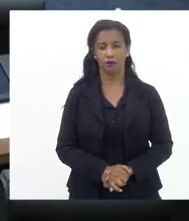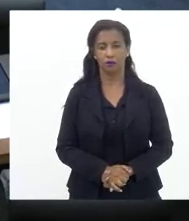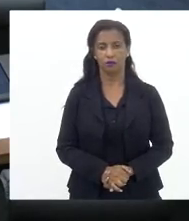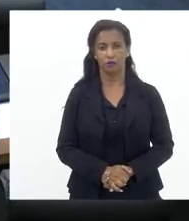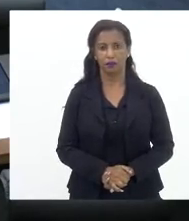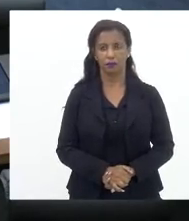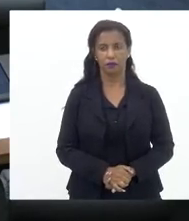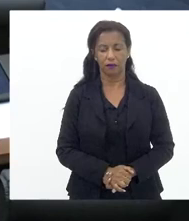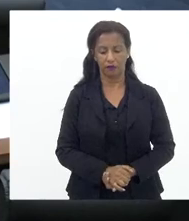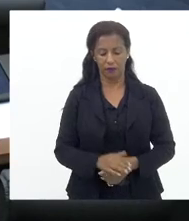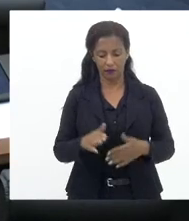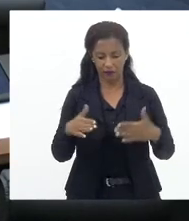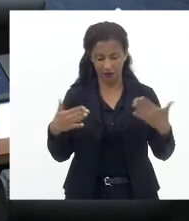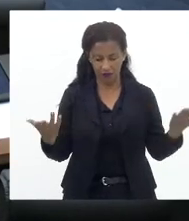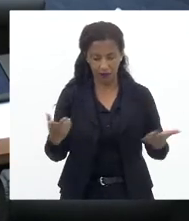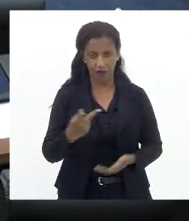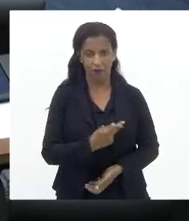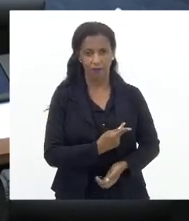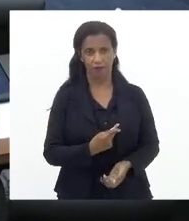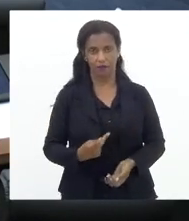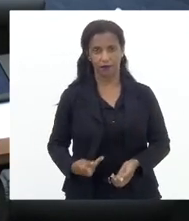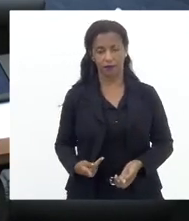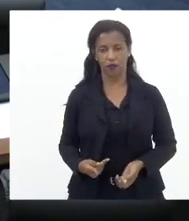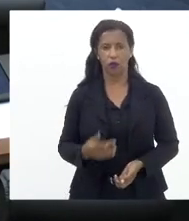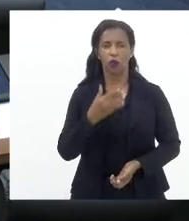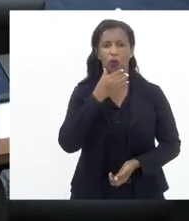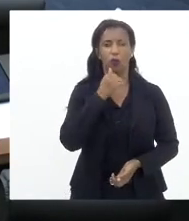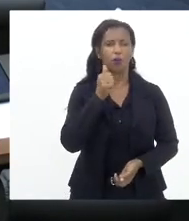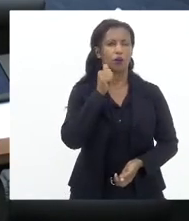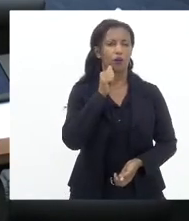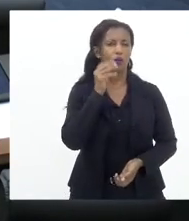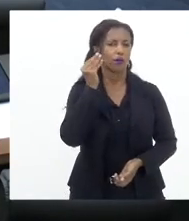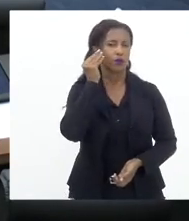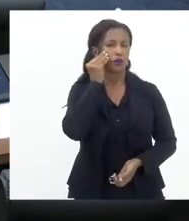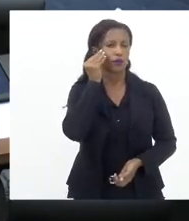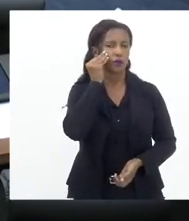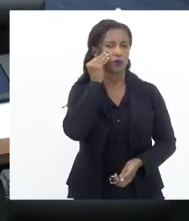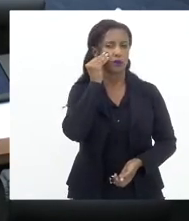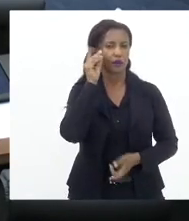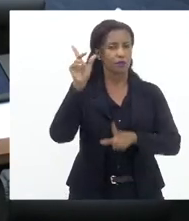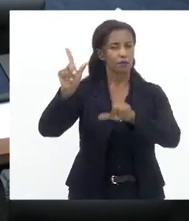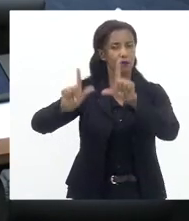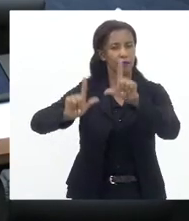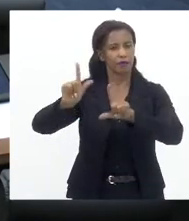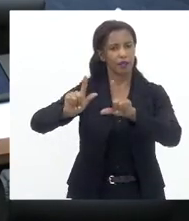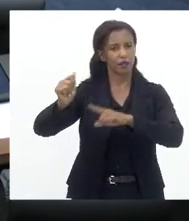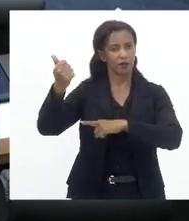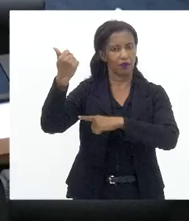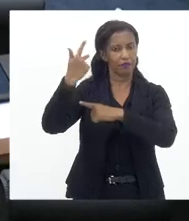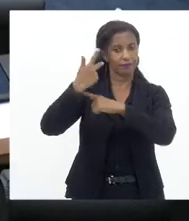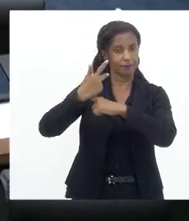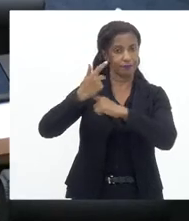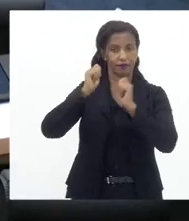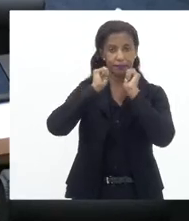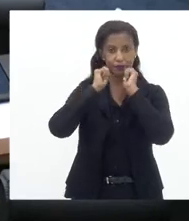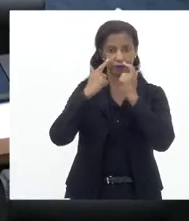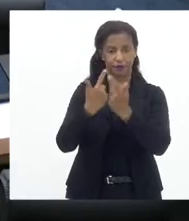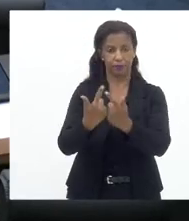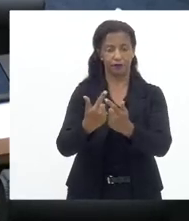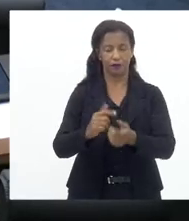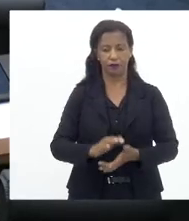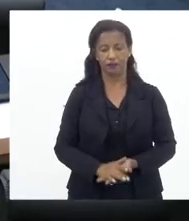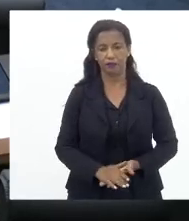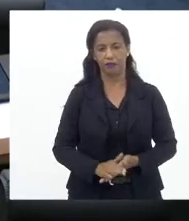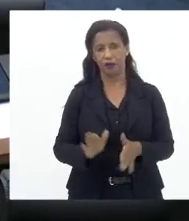a senhora Presidente senhores e senhoras que os assistem pela TV alerj os